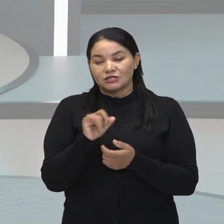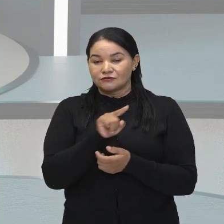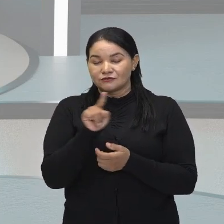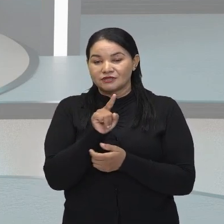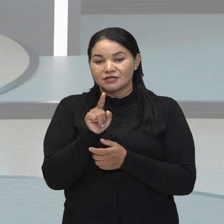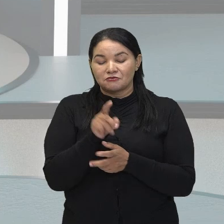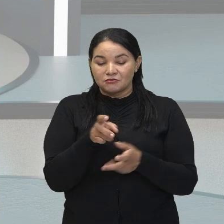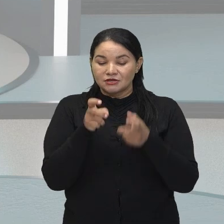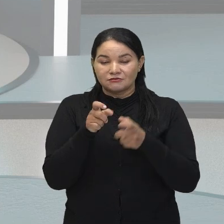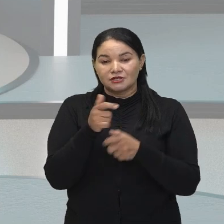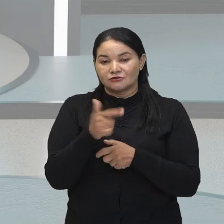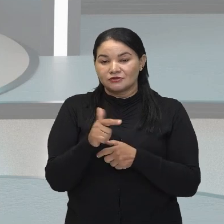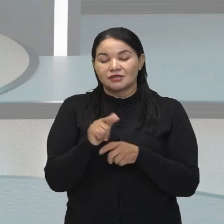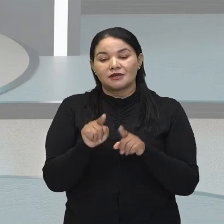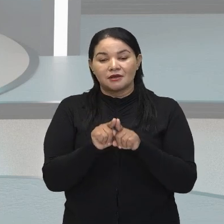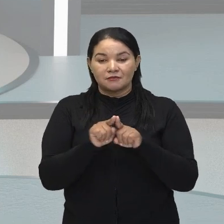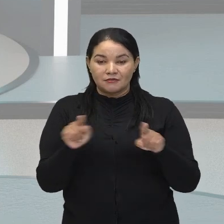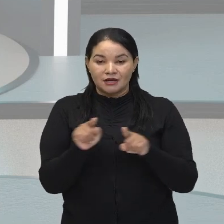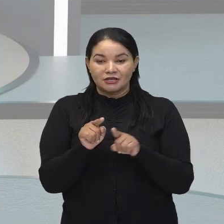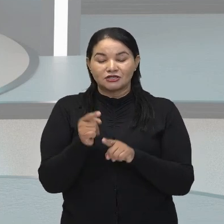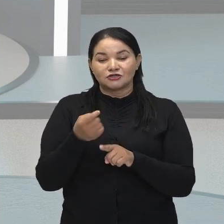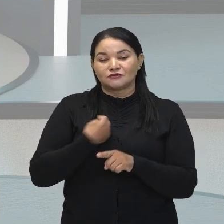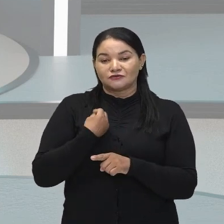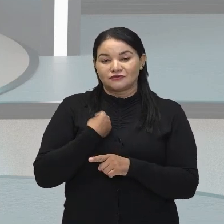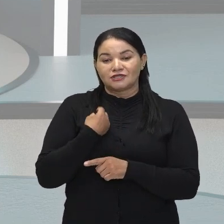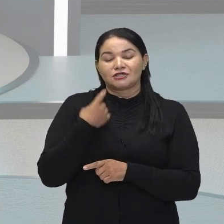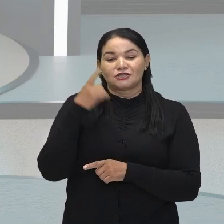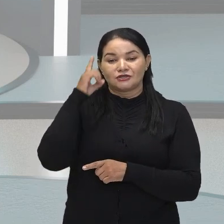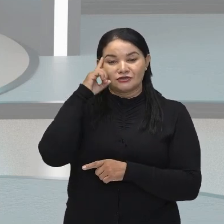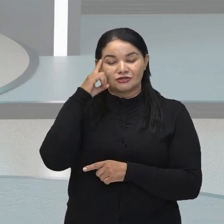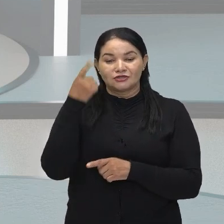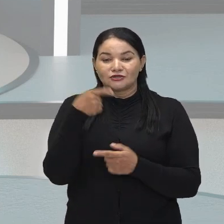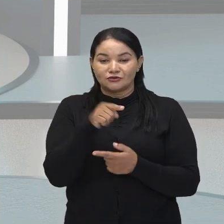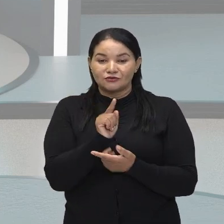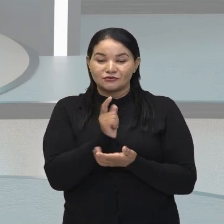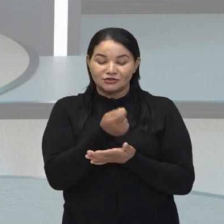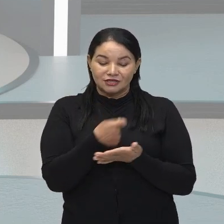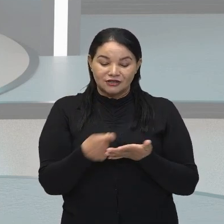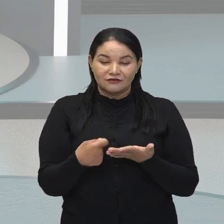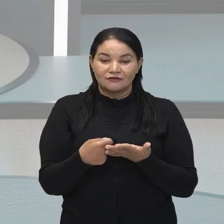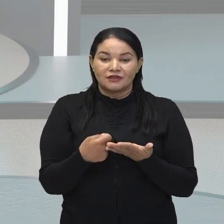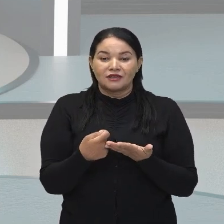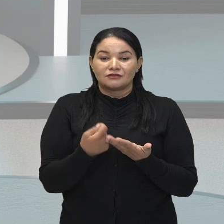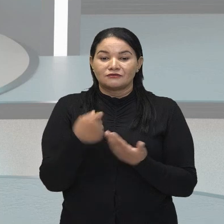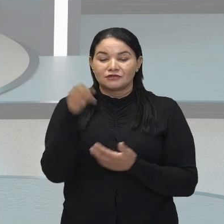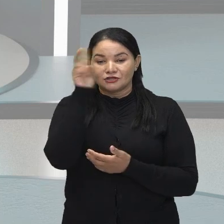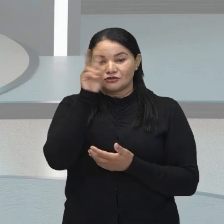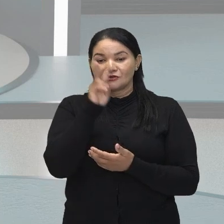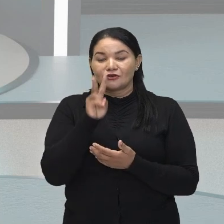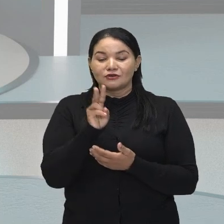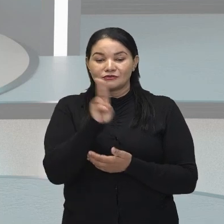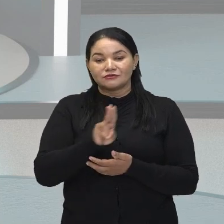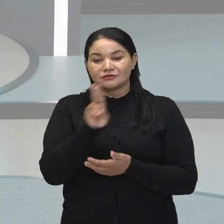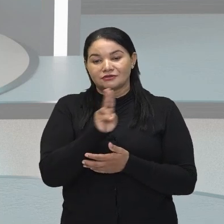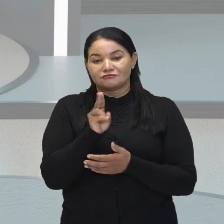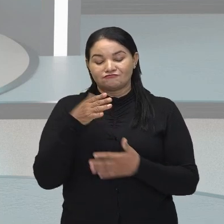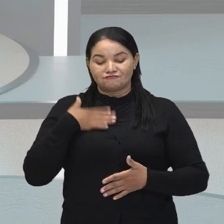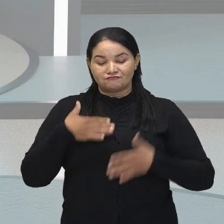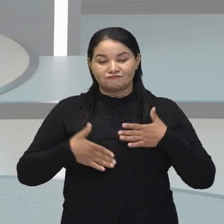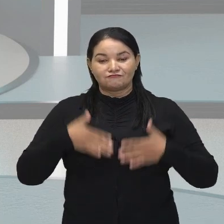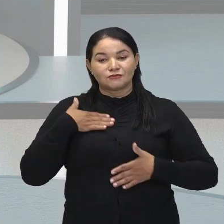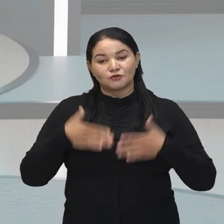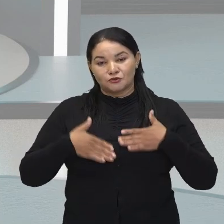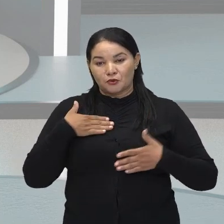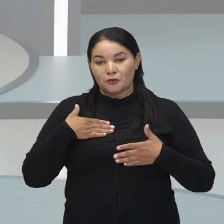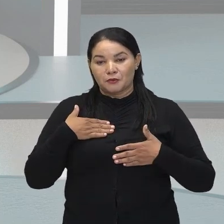ao longo do seu dia, você está escrevendo a sua história com o seu corpo. A partir do momento em que